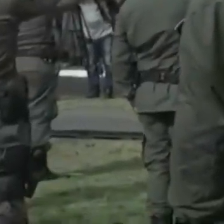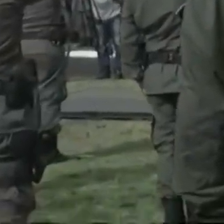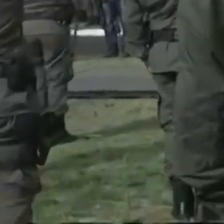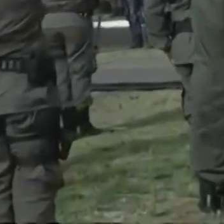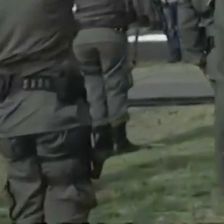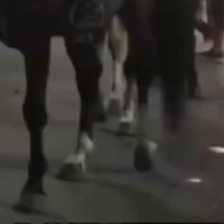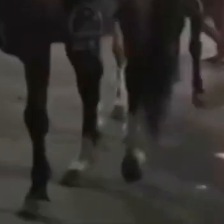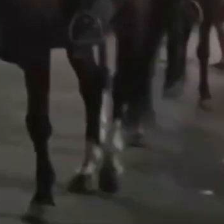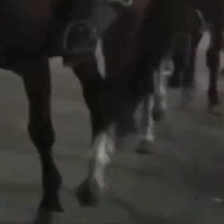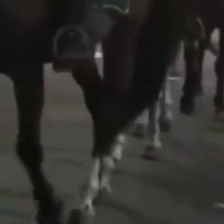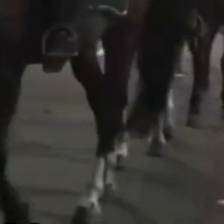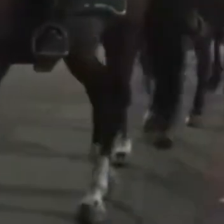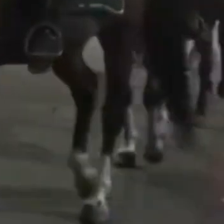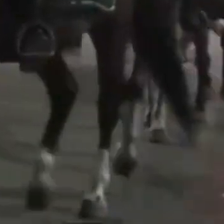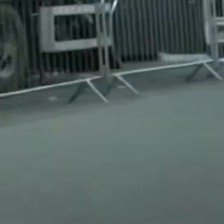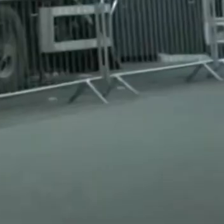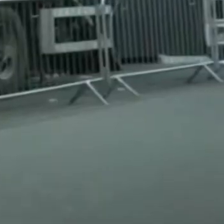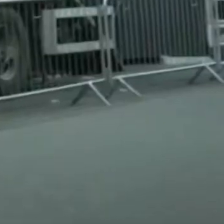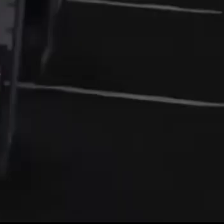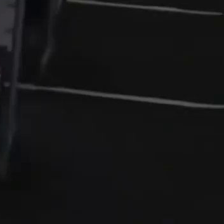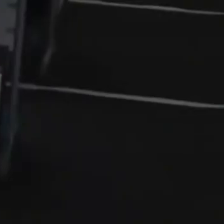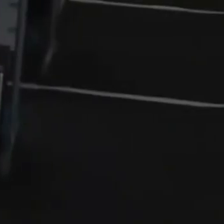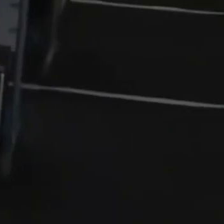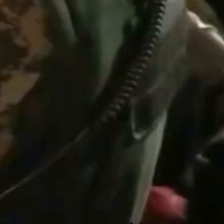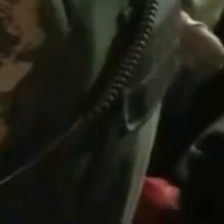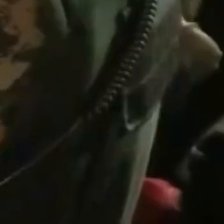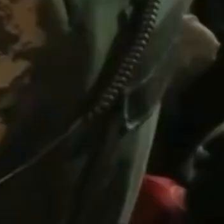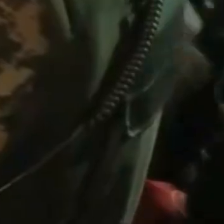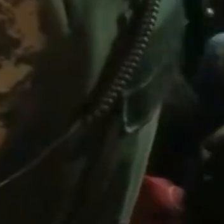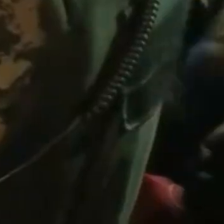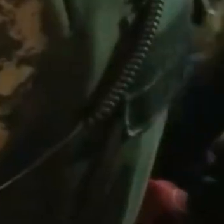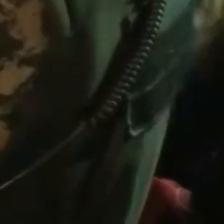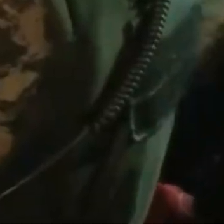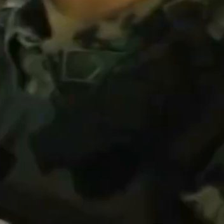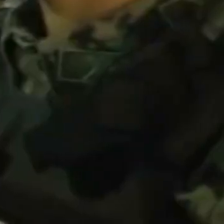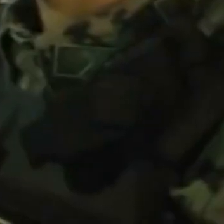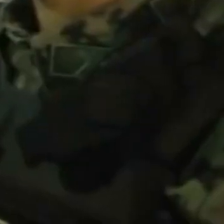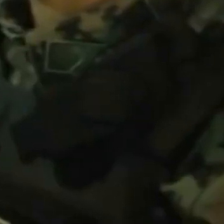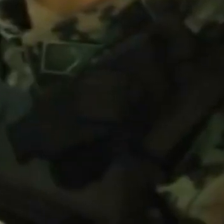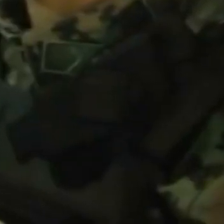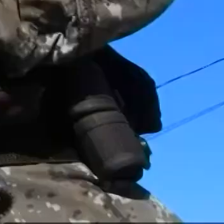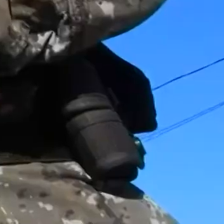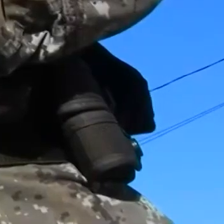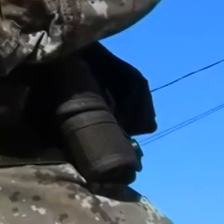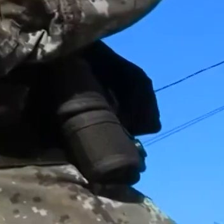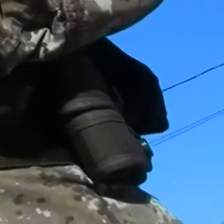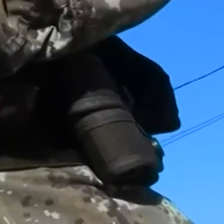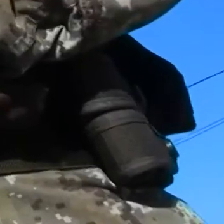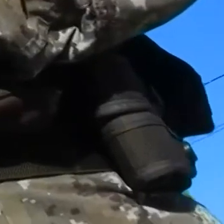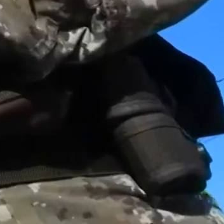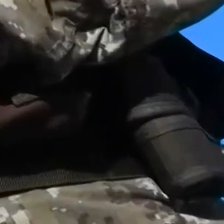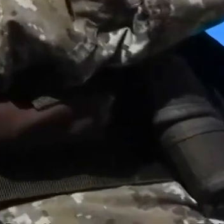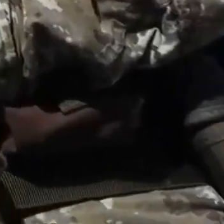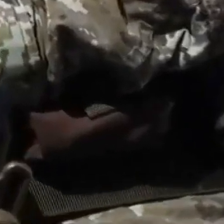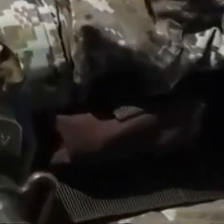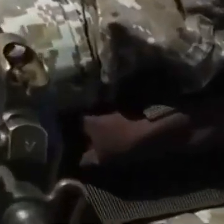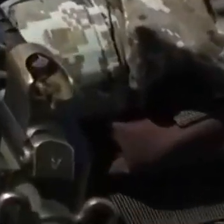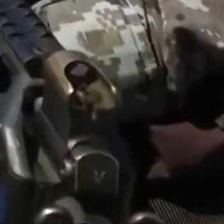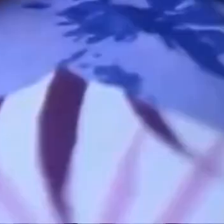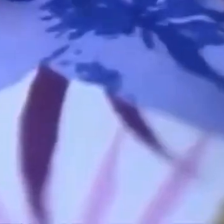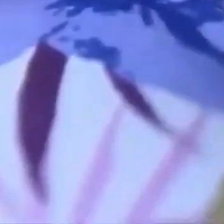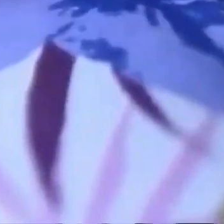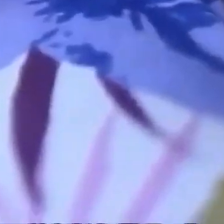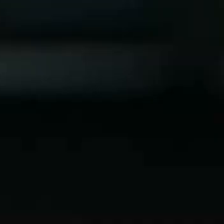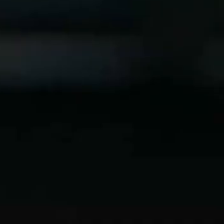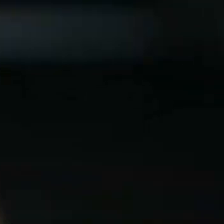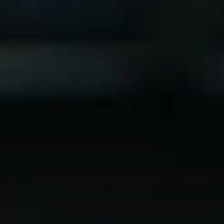própria vida, é o valor de seu povo aguerrido, que reluz com fulgor na história. Tão forte